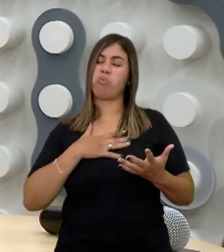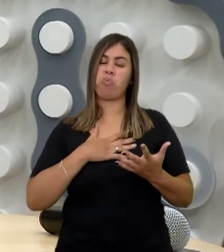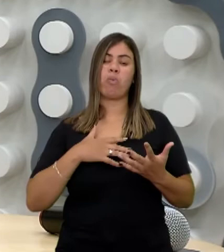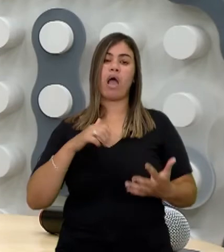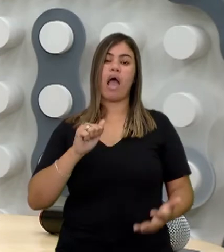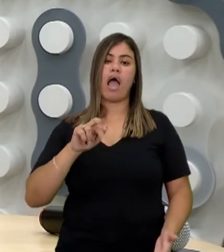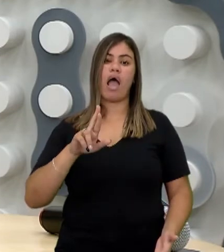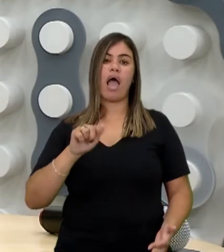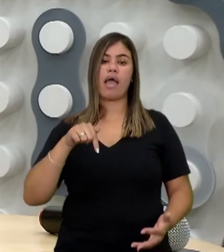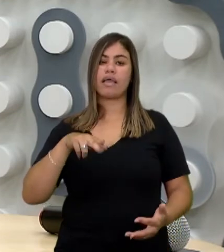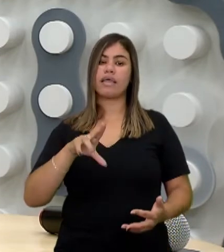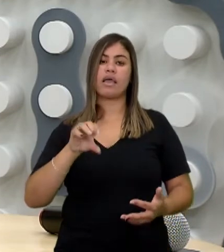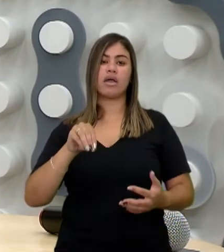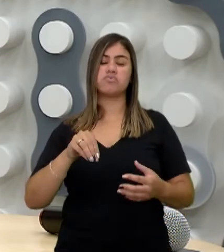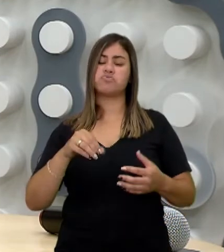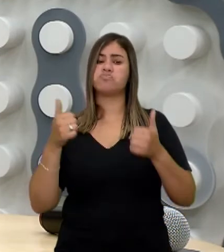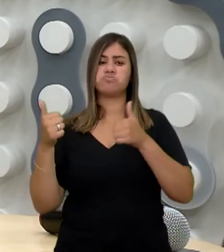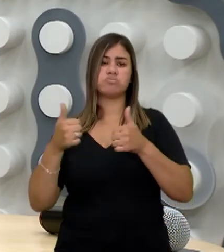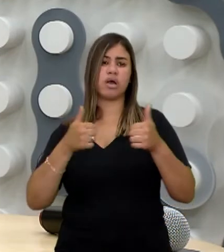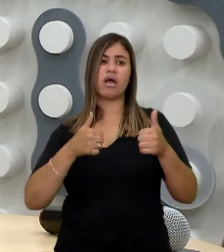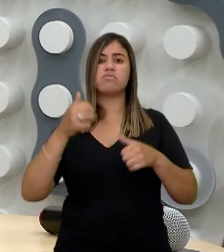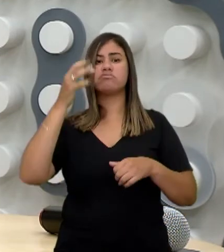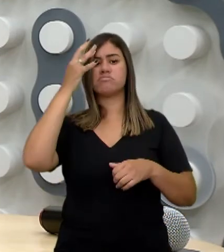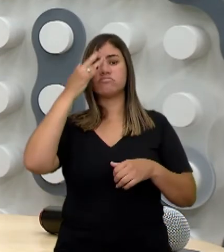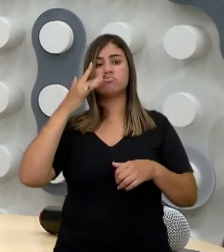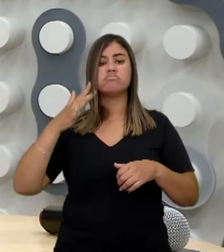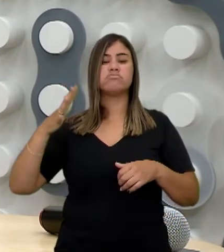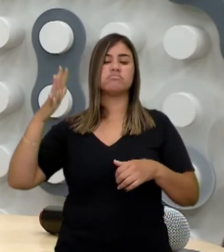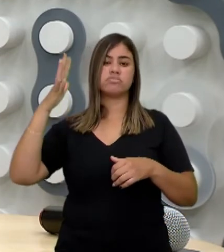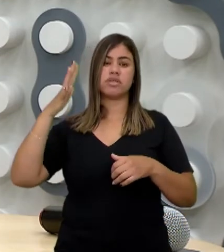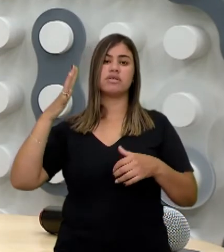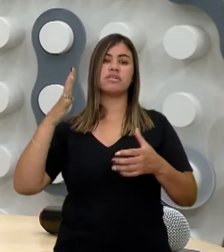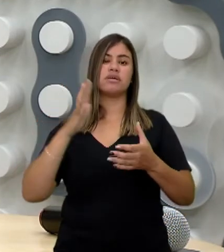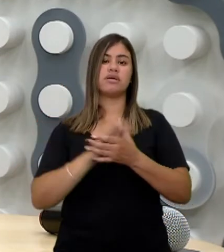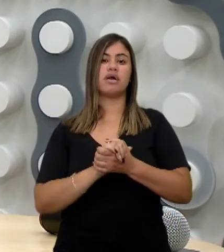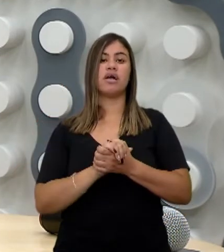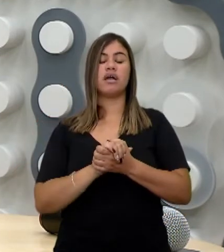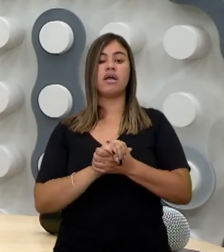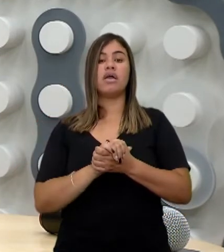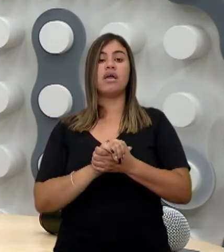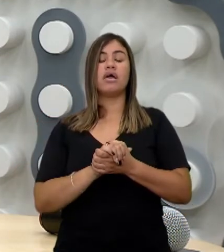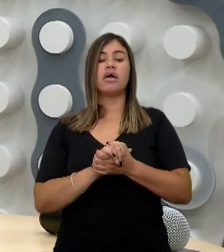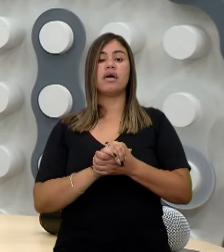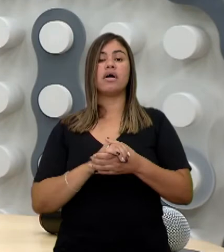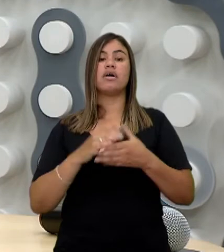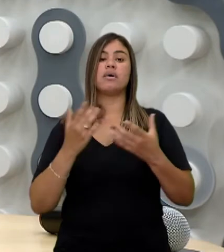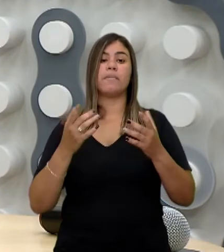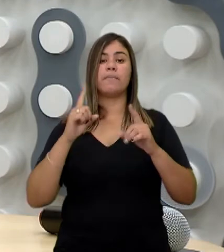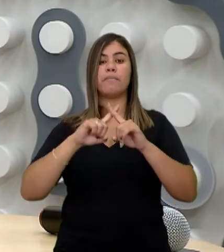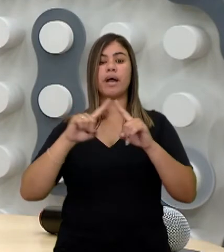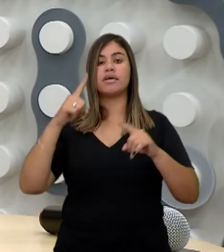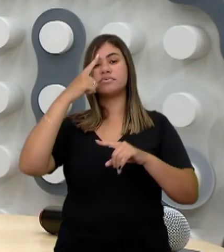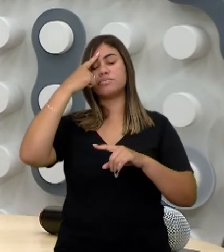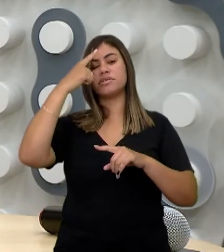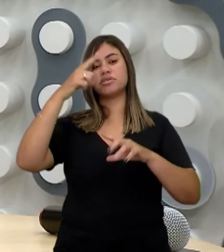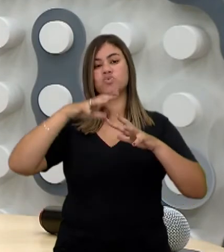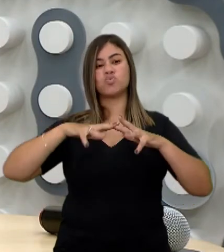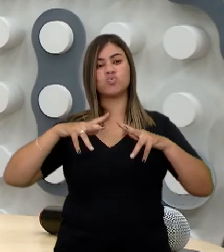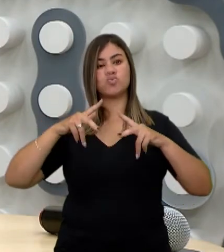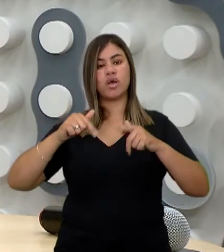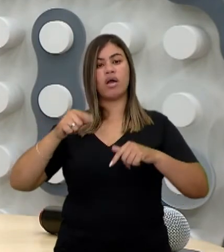São teorias, né? A gente sabe que a ciência ela trabalha dessa forma, né? Mas num patamar geral a gente acaba